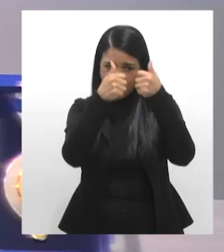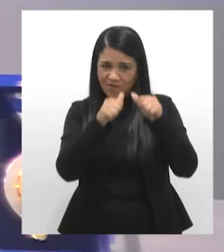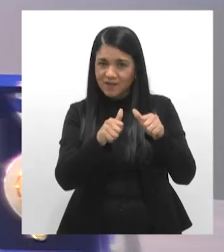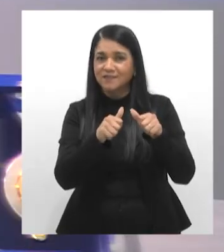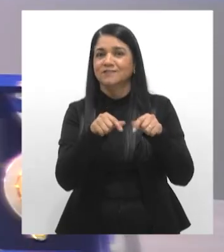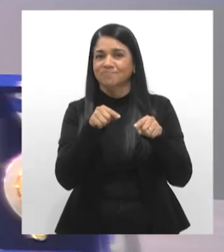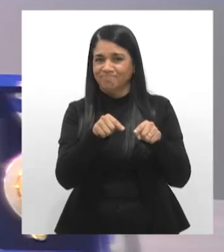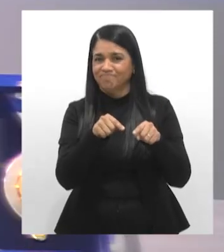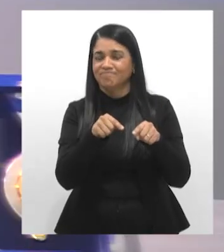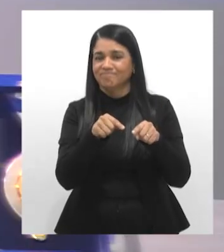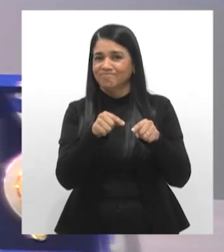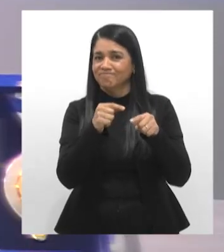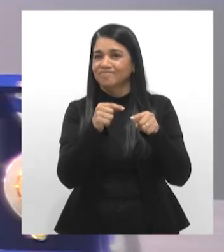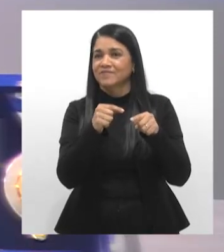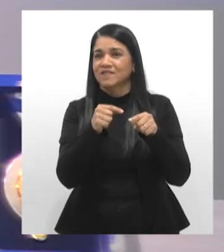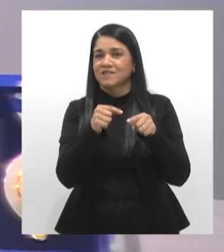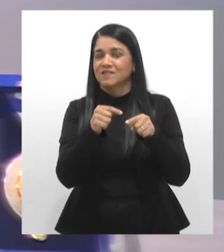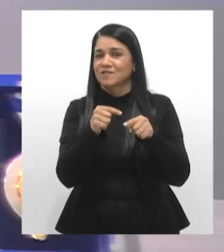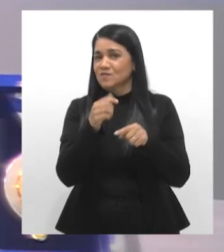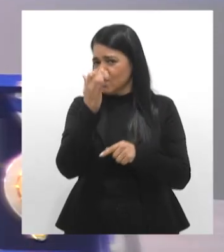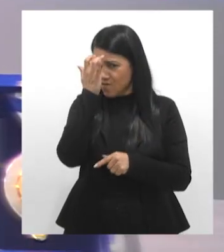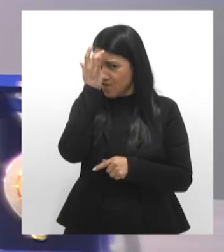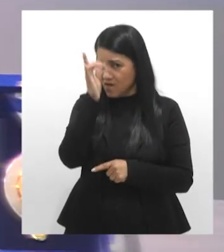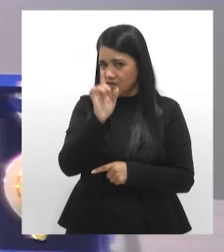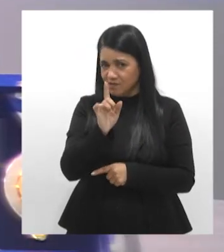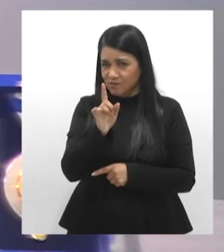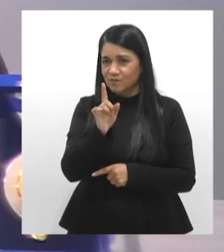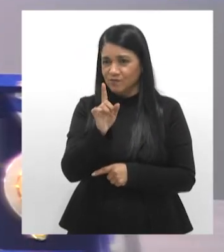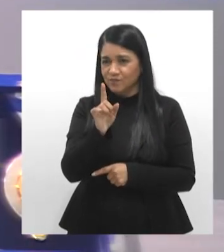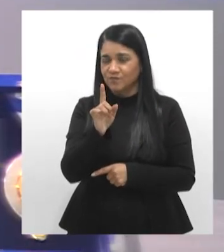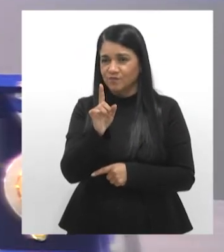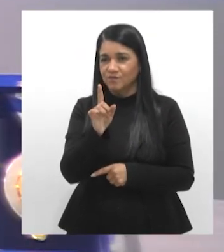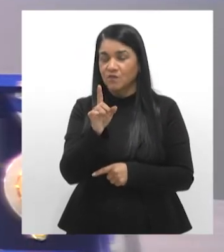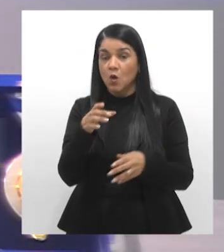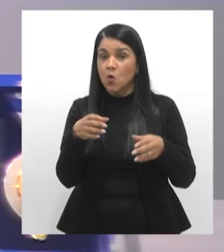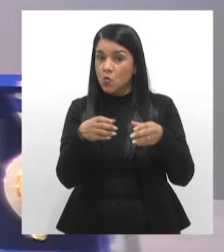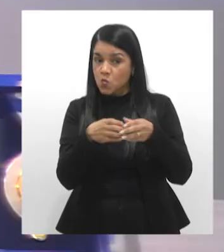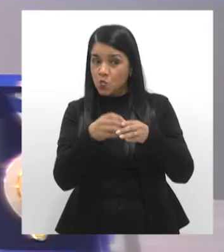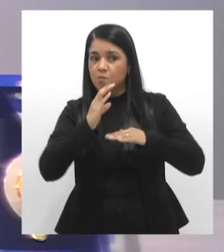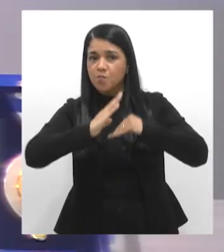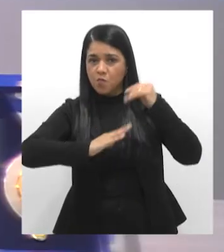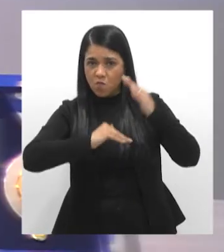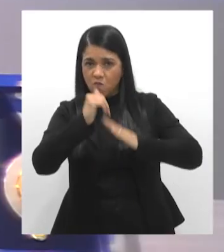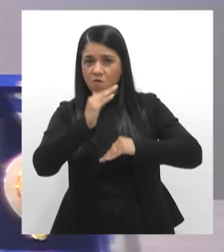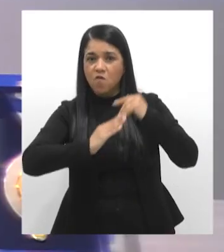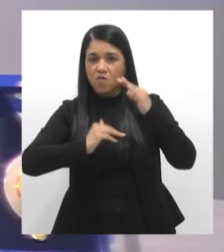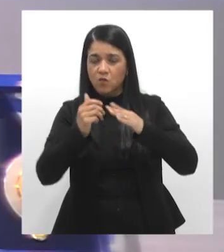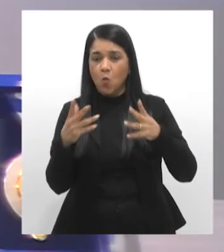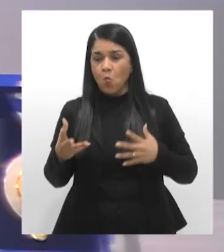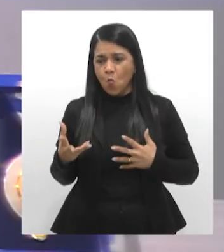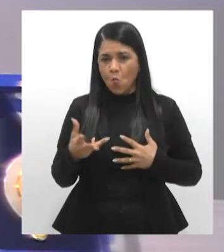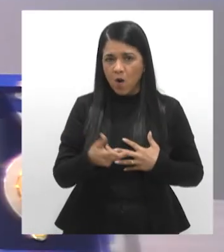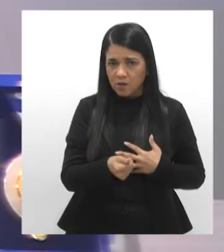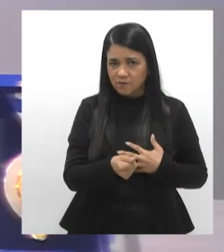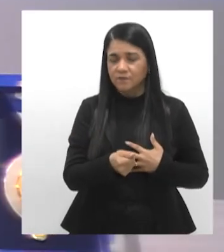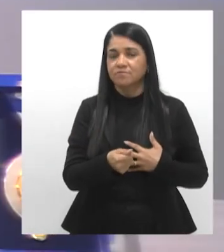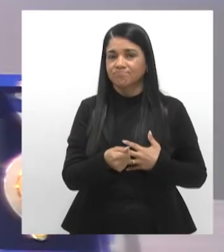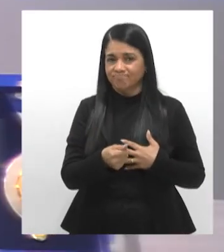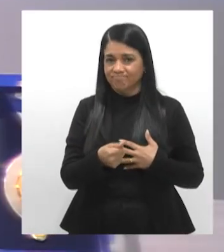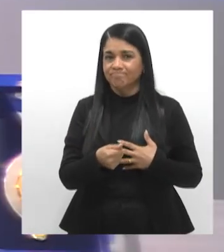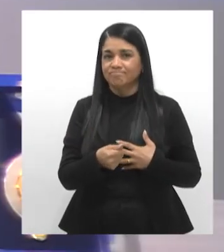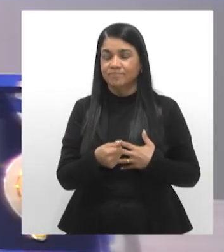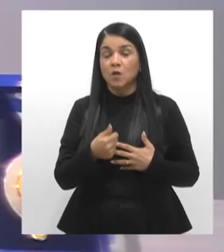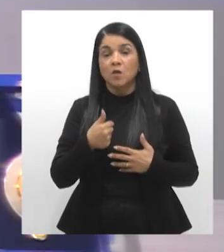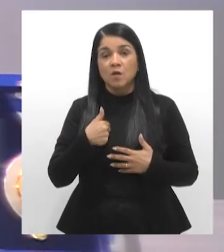é fácil auditar nada. Sem um corpo instrutivo qualificado. Por isso que eu